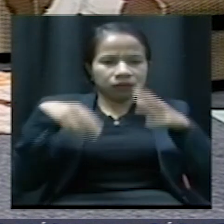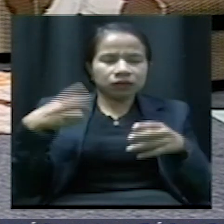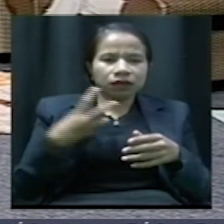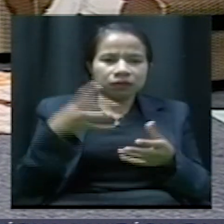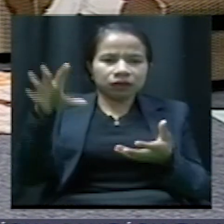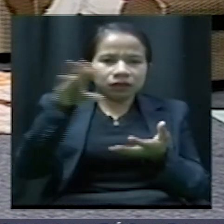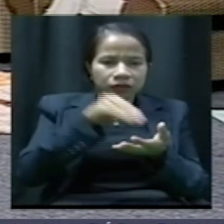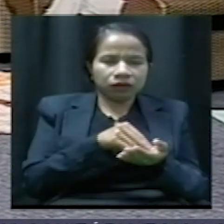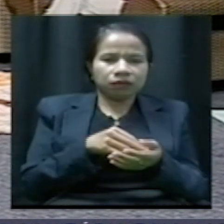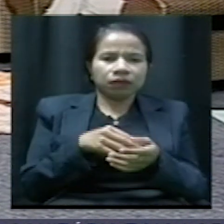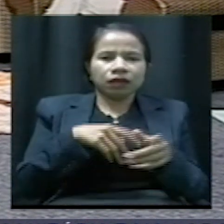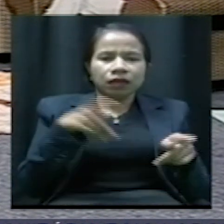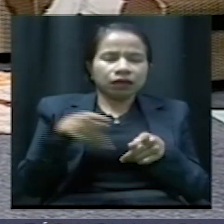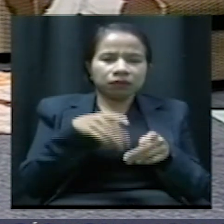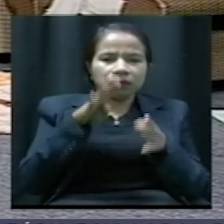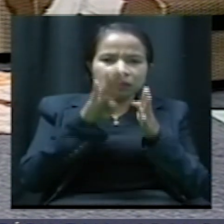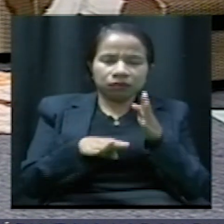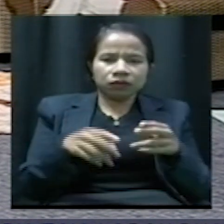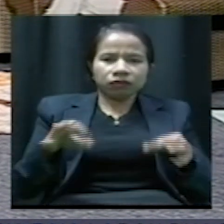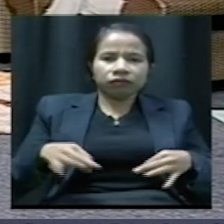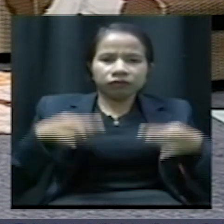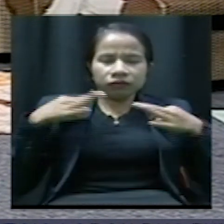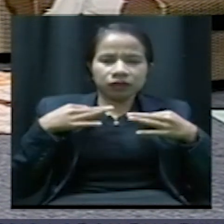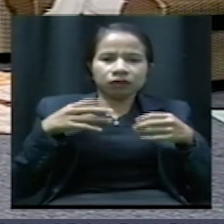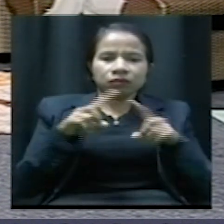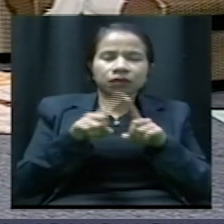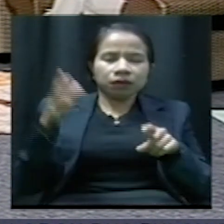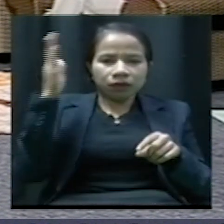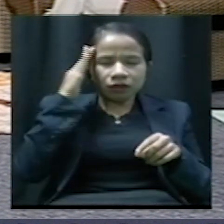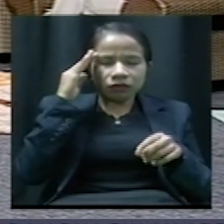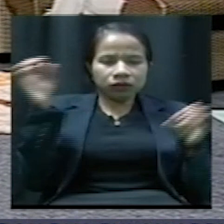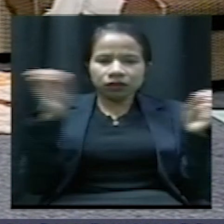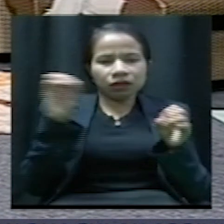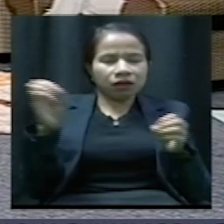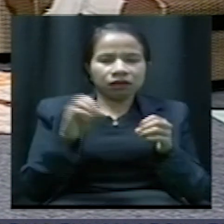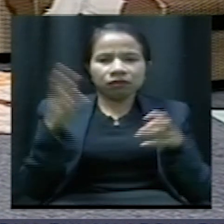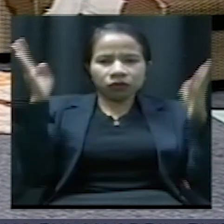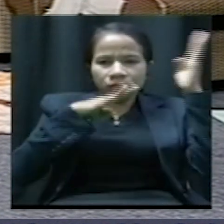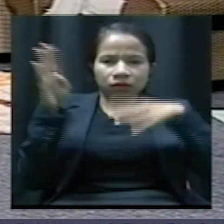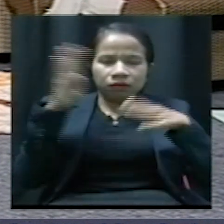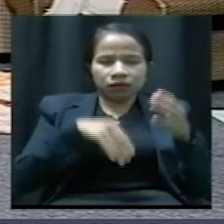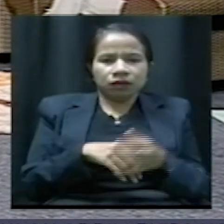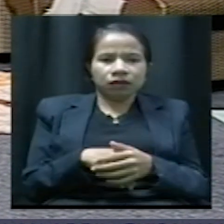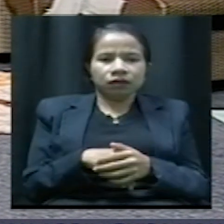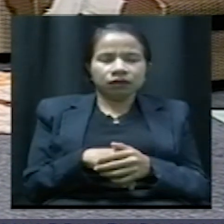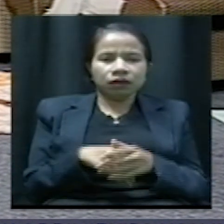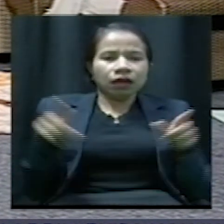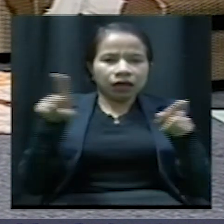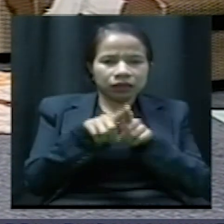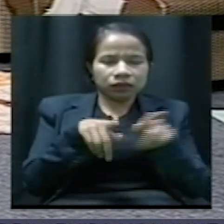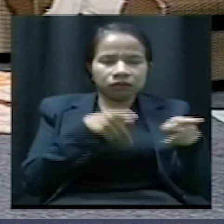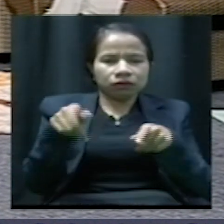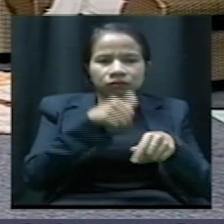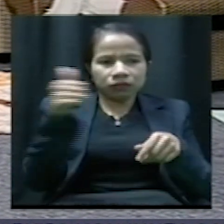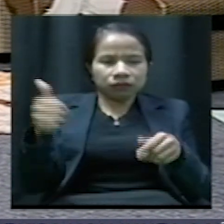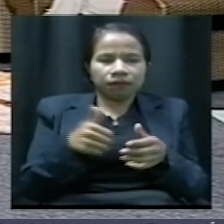coloca ia nem maka é mai ia limitação ba fisicamente, mas ba hanoin né, sir lá ia limitação. Ane sang ho sidarão sidaseru.